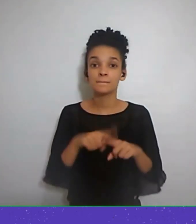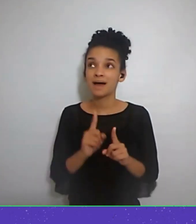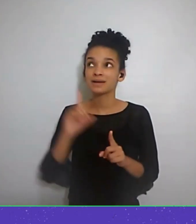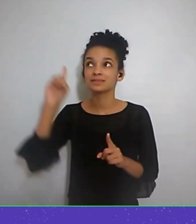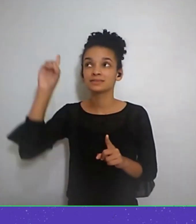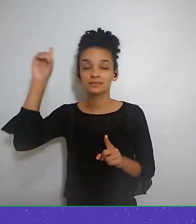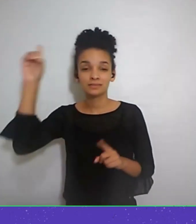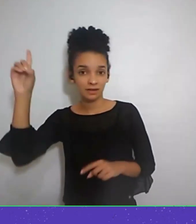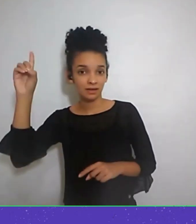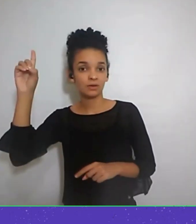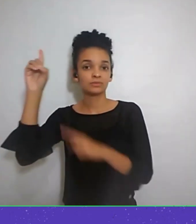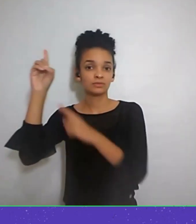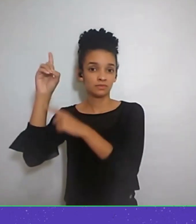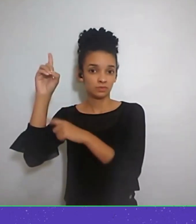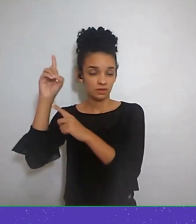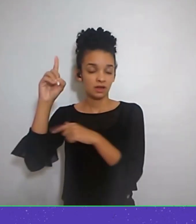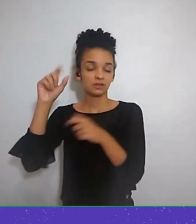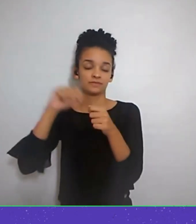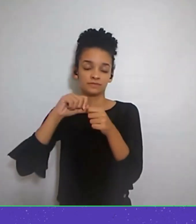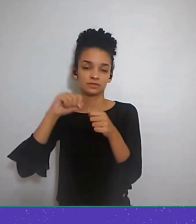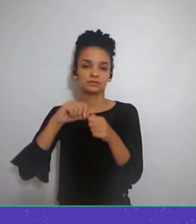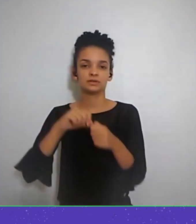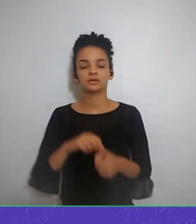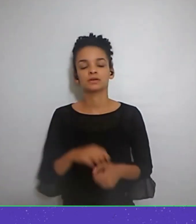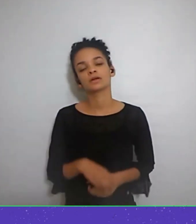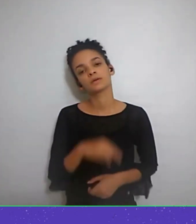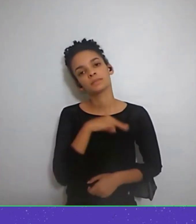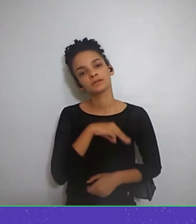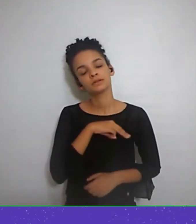Mateus 12, versículo 50.